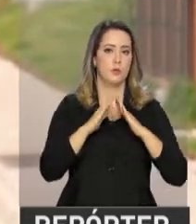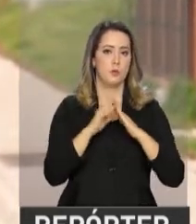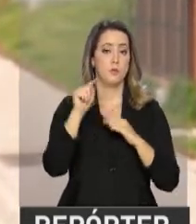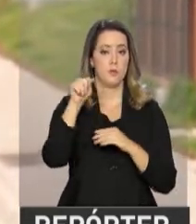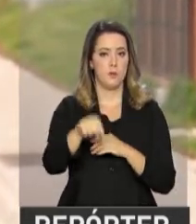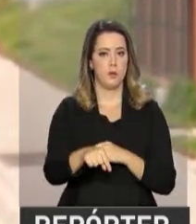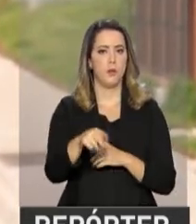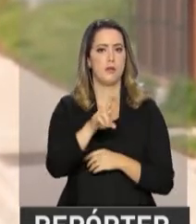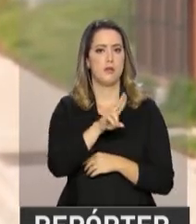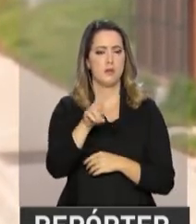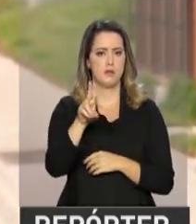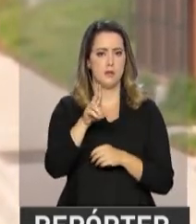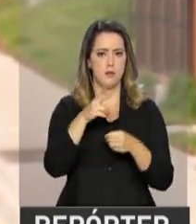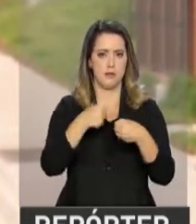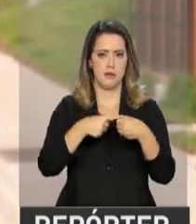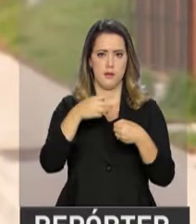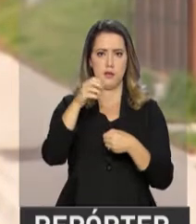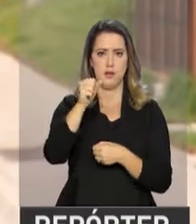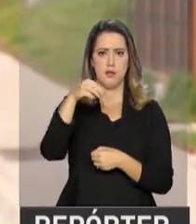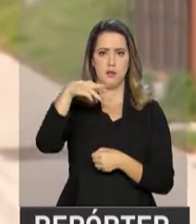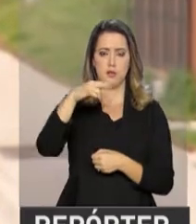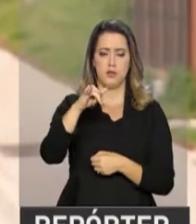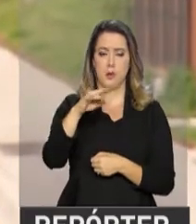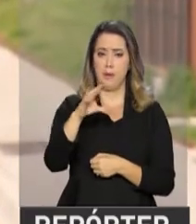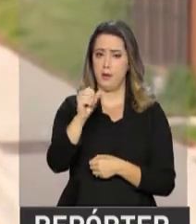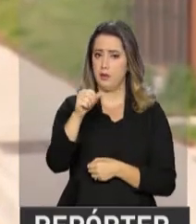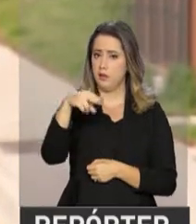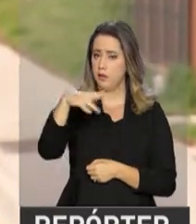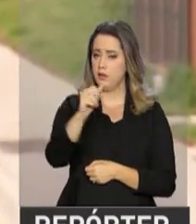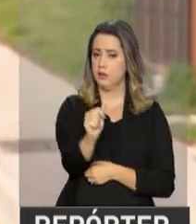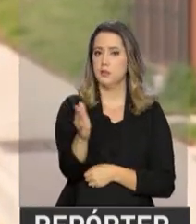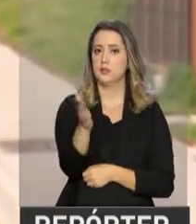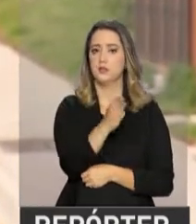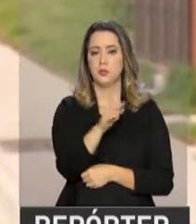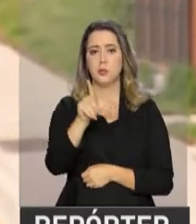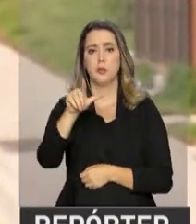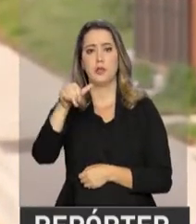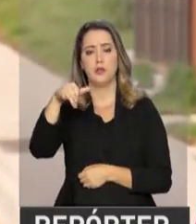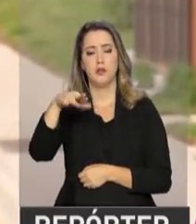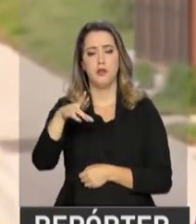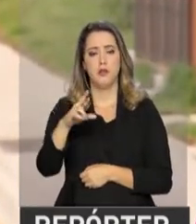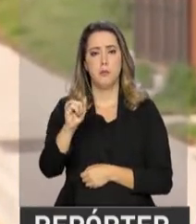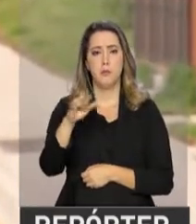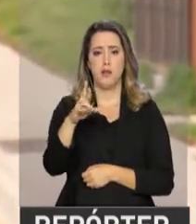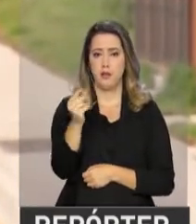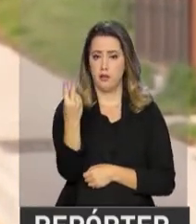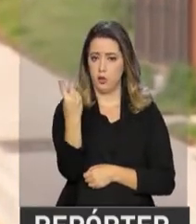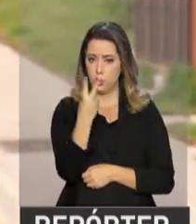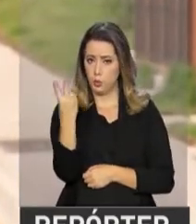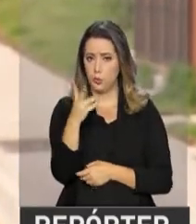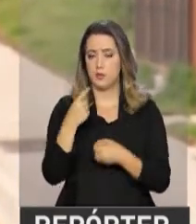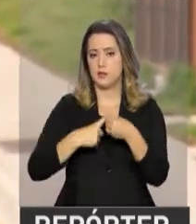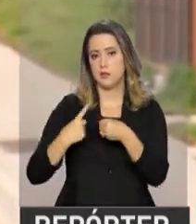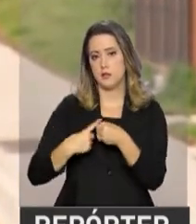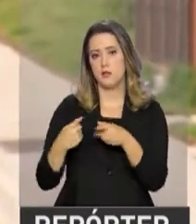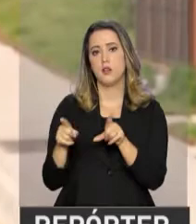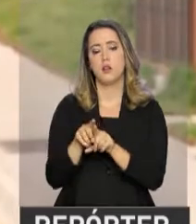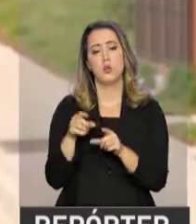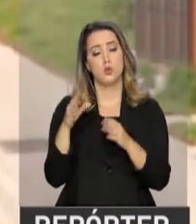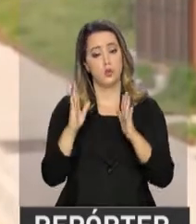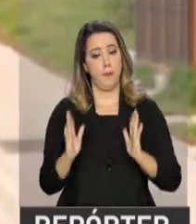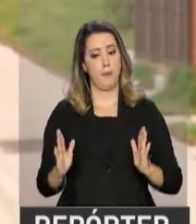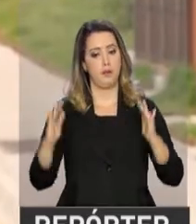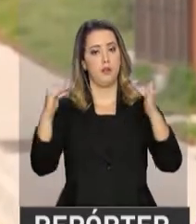Americana e também a Limeira fazer essa entrega especial. Serão cerca de 1.800 apartamentos construídos por meio do programa